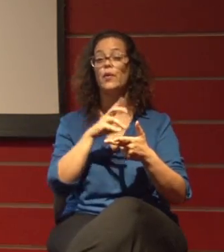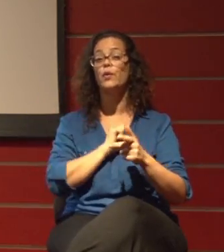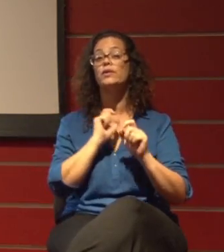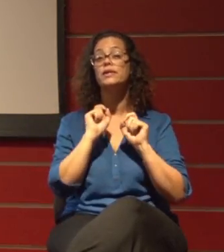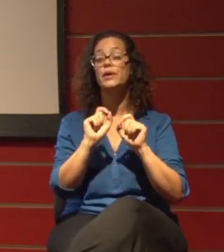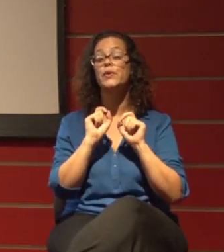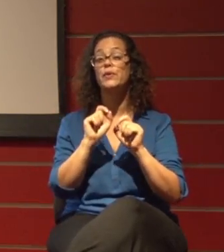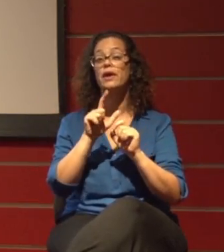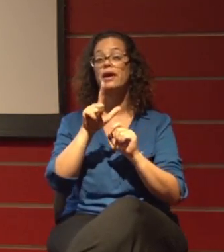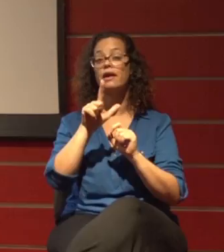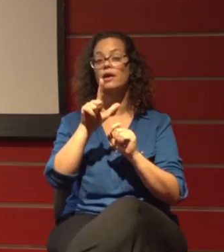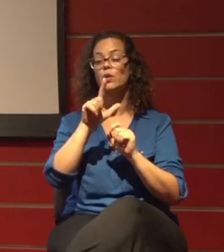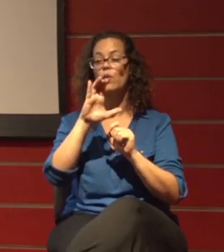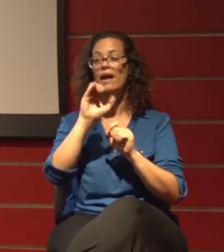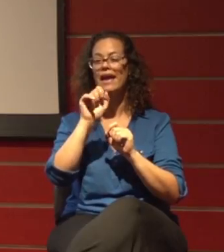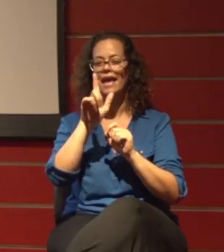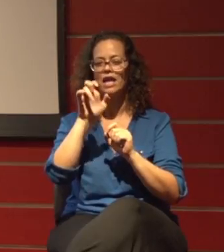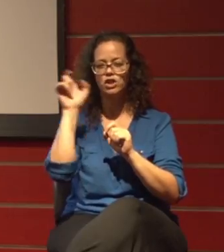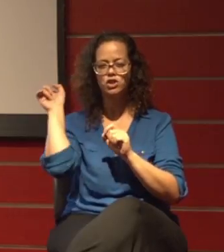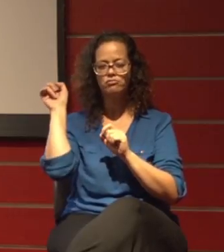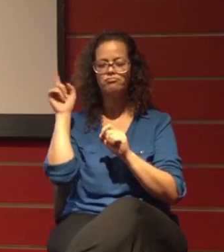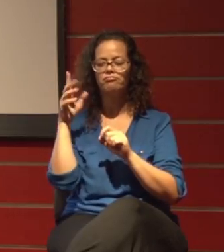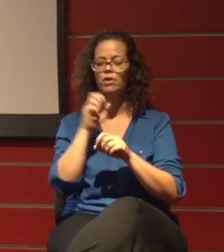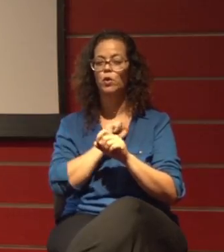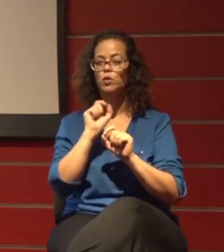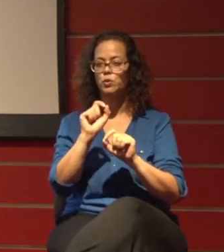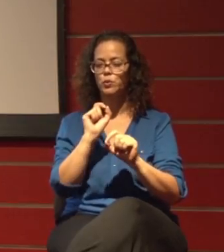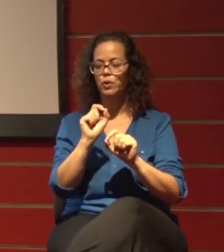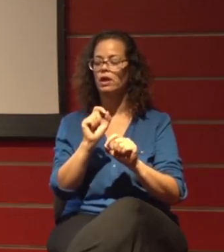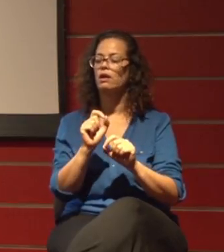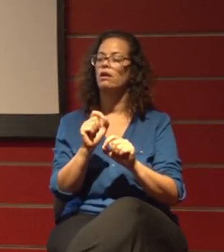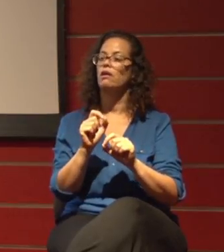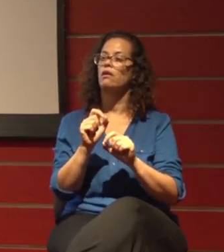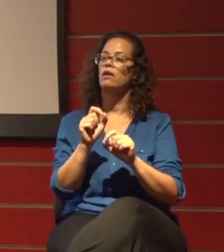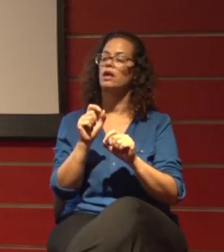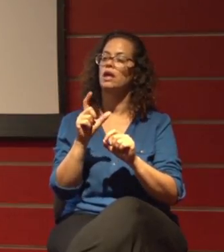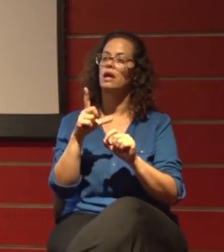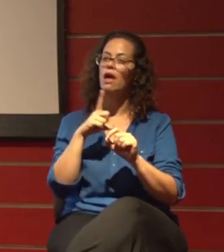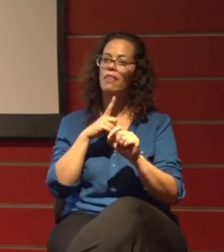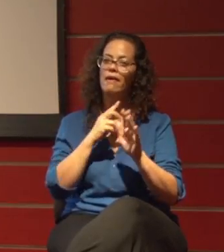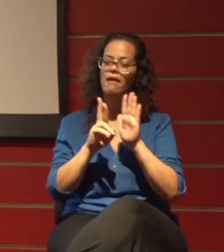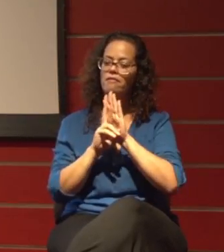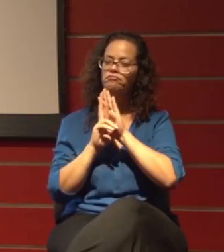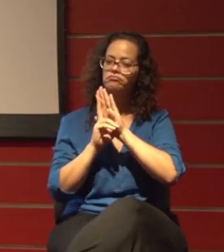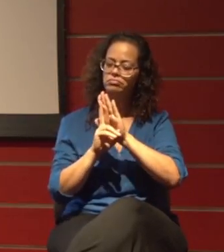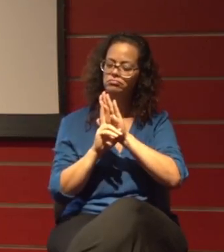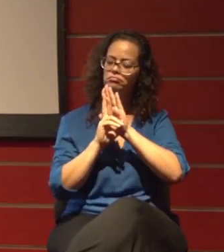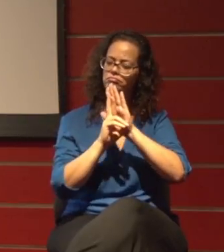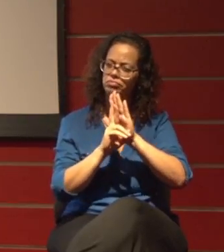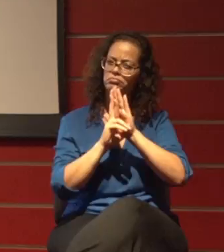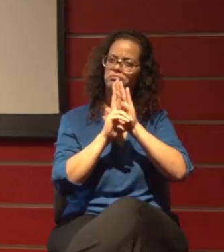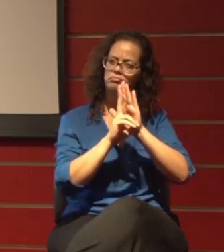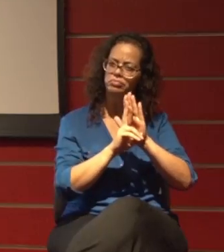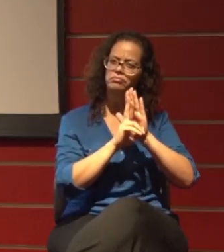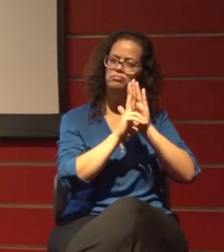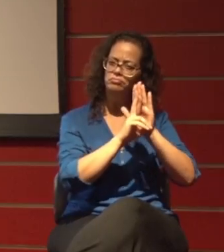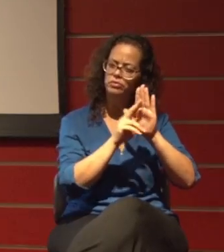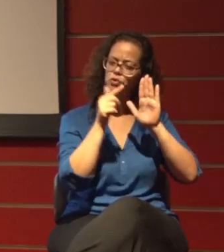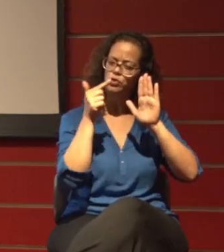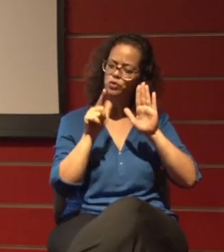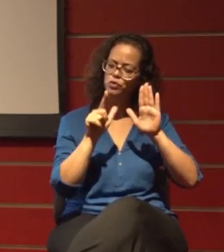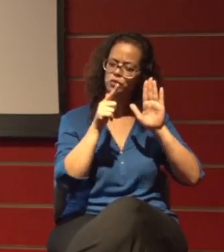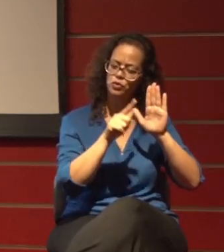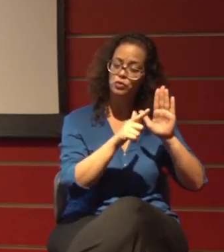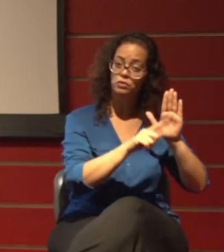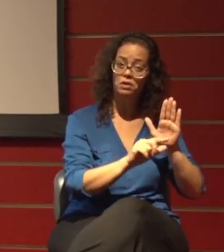no lukage eh a série de referências que vão aparecendo né Eh primeiro que ele é um cara